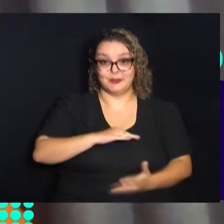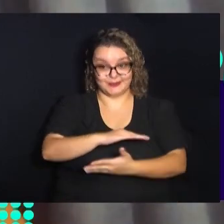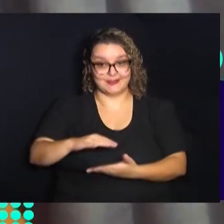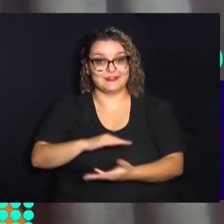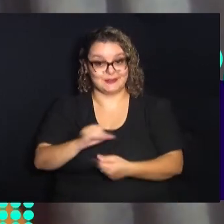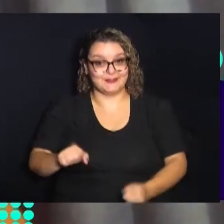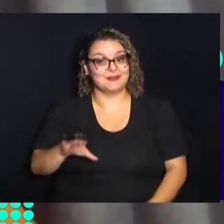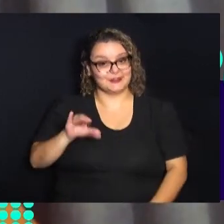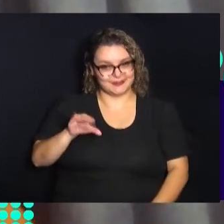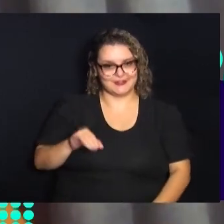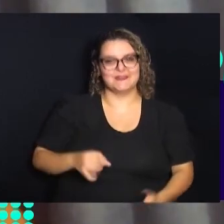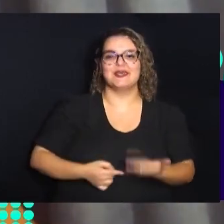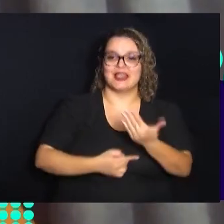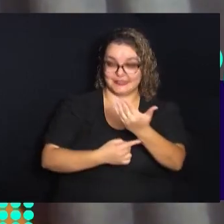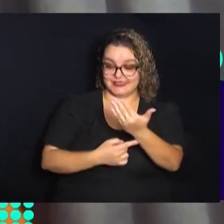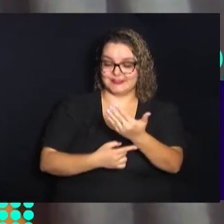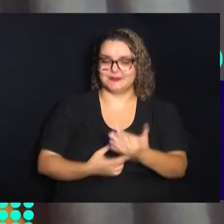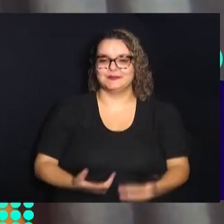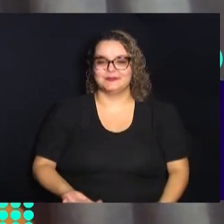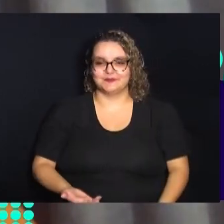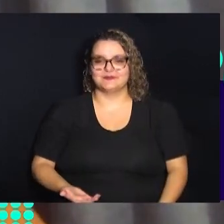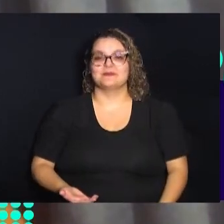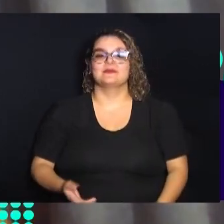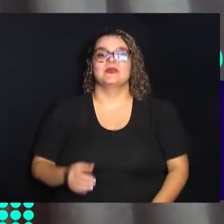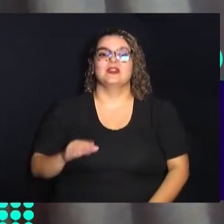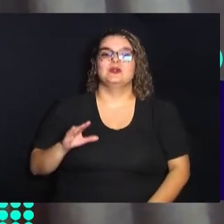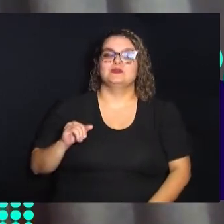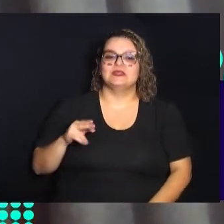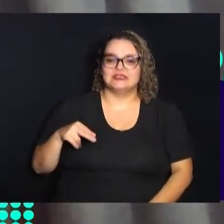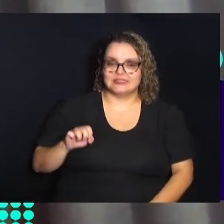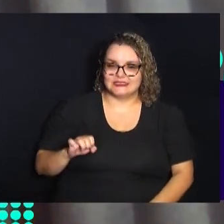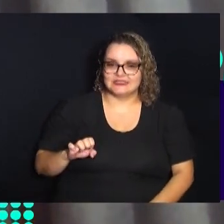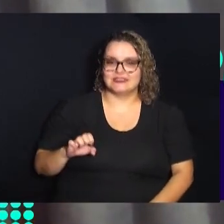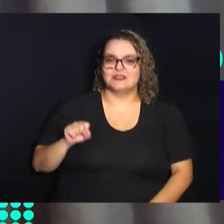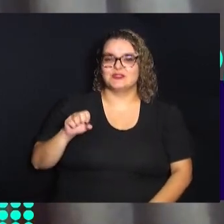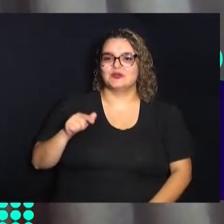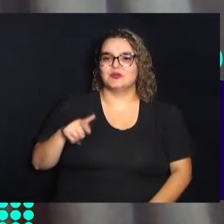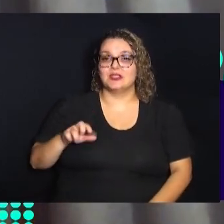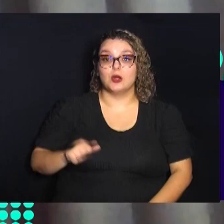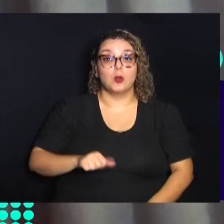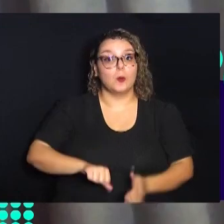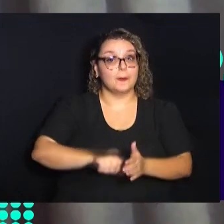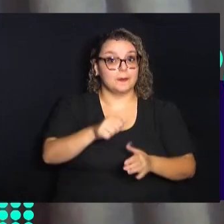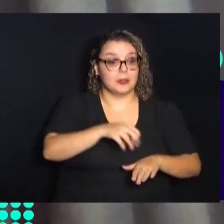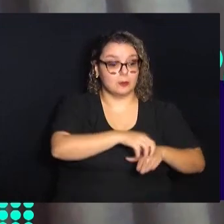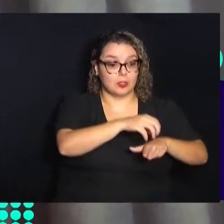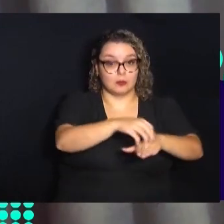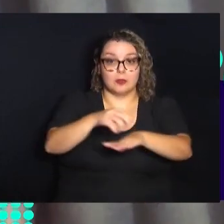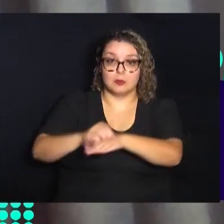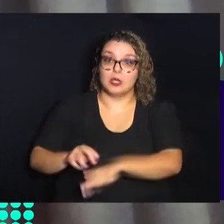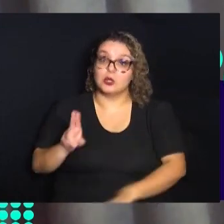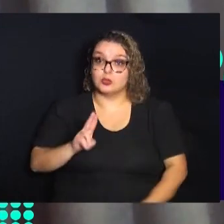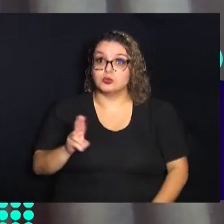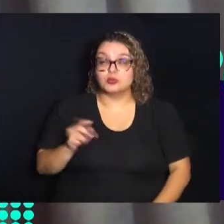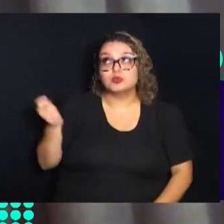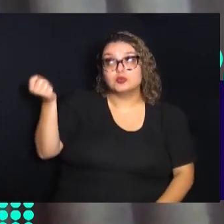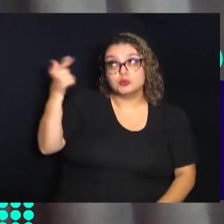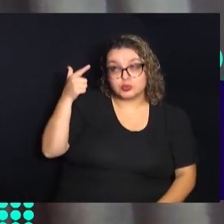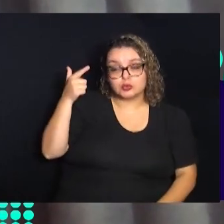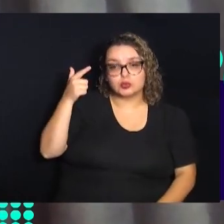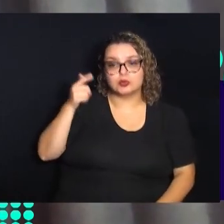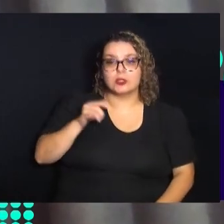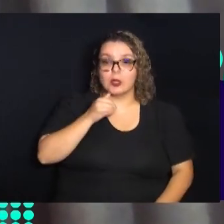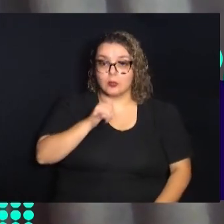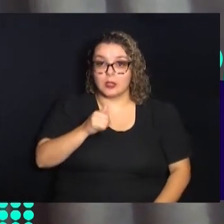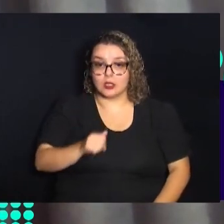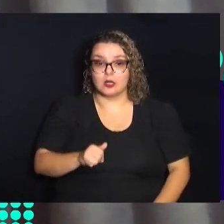com sustentabilidade, ciências e tecnologia. O Cine Solar é o primeiro cinema itinerante do Brasil que funciona com energia do sol, e